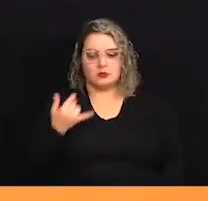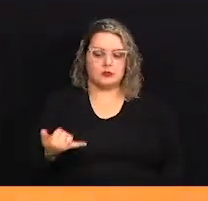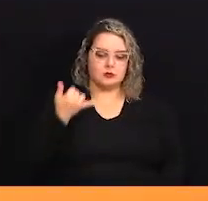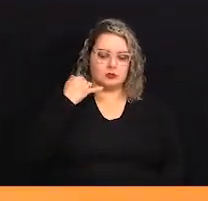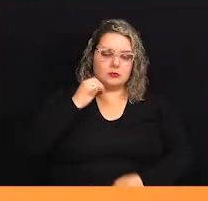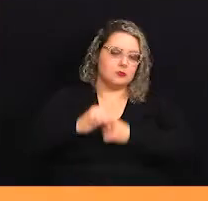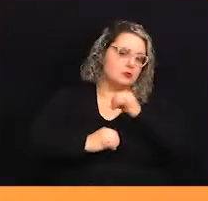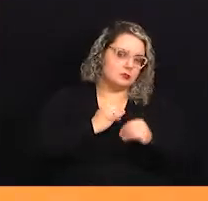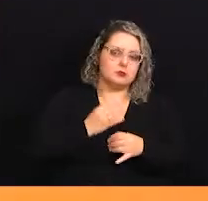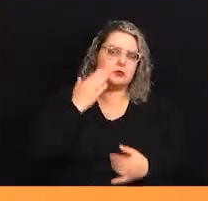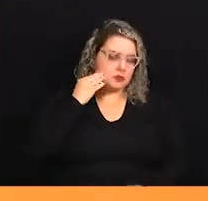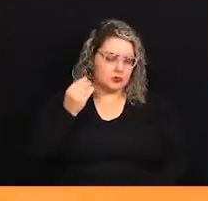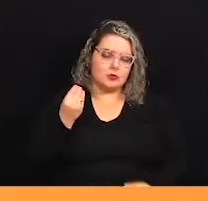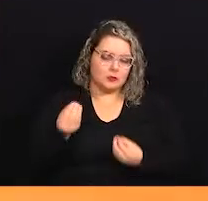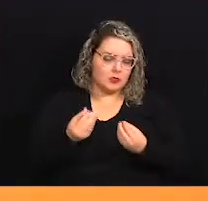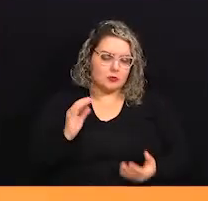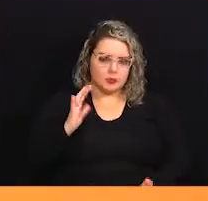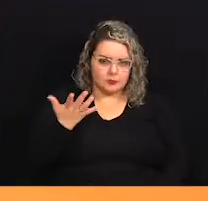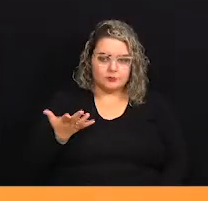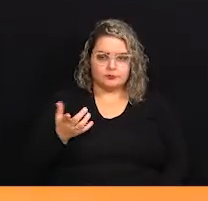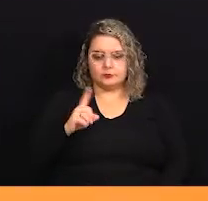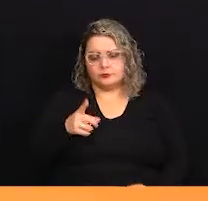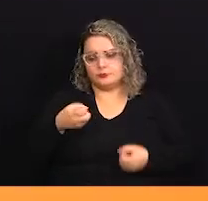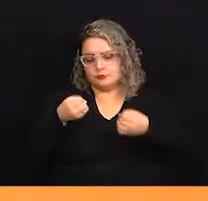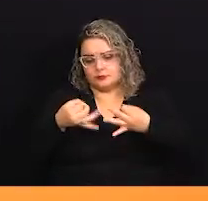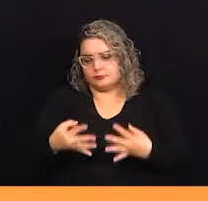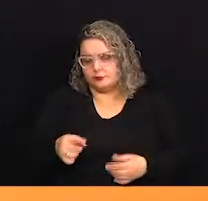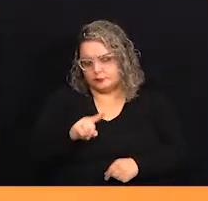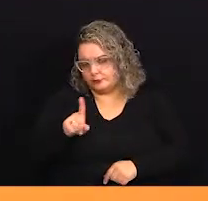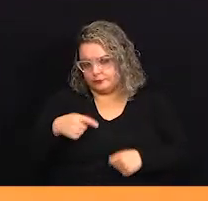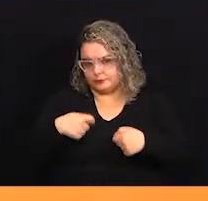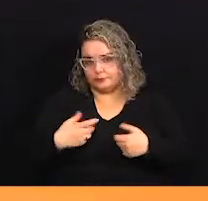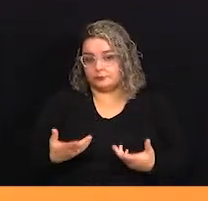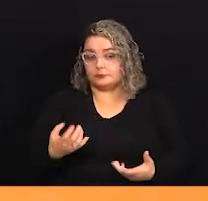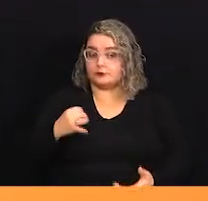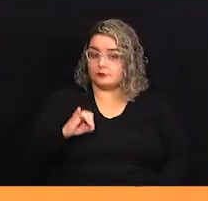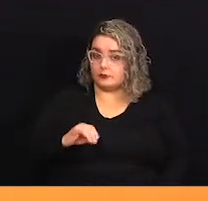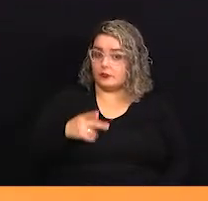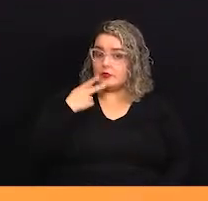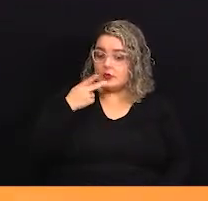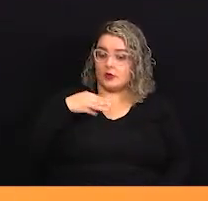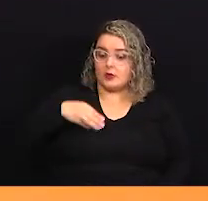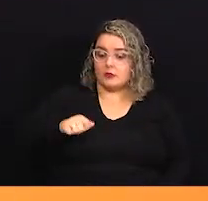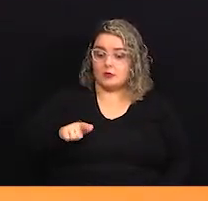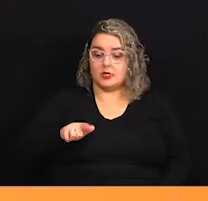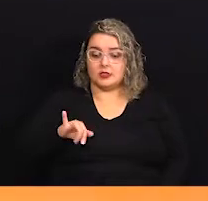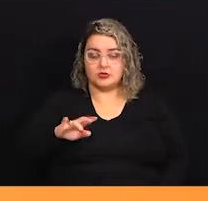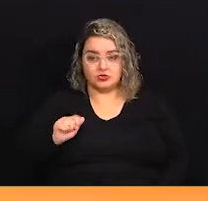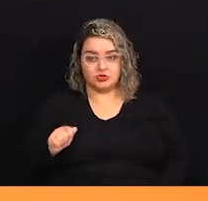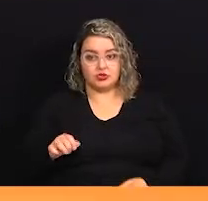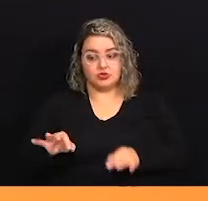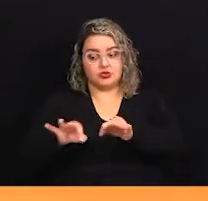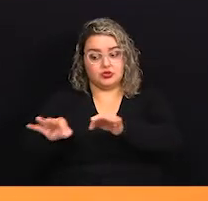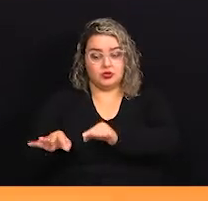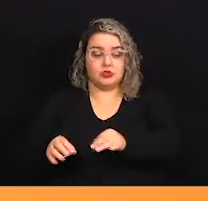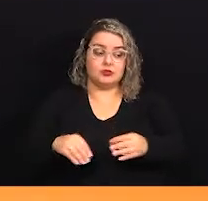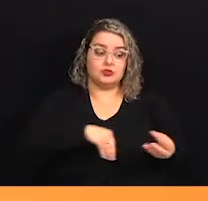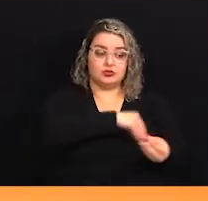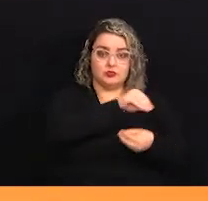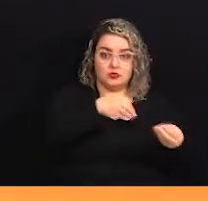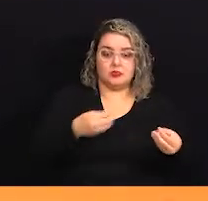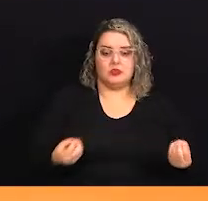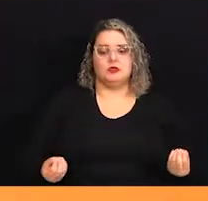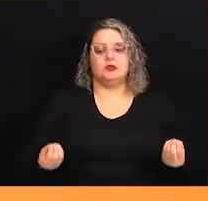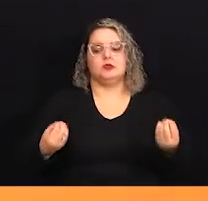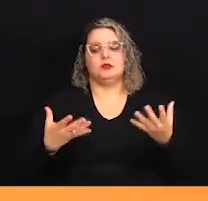sobre celular, sobre internet, todo mundo já sabe como que funciona, então eu não preciso explicar como que isso funciona. Só que se eu vou falar sobre magia de ordem e de causa, eu tenho que mais ou